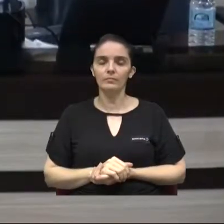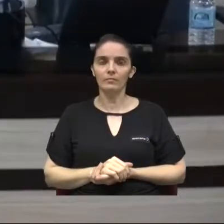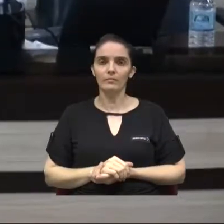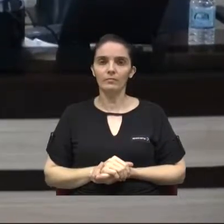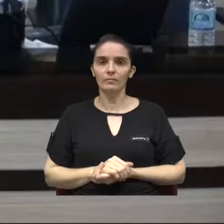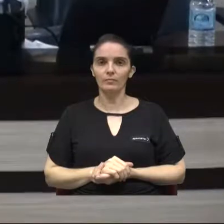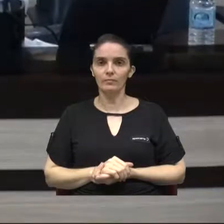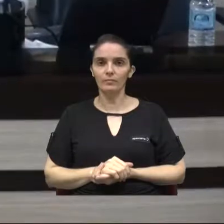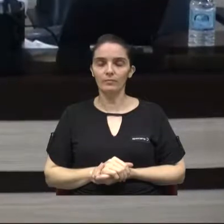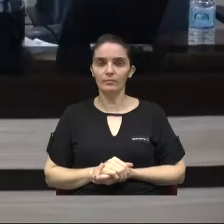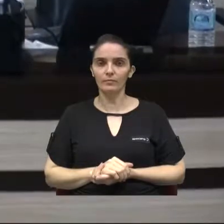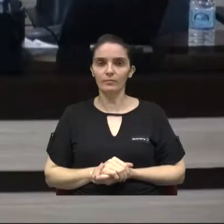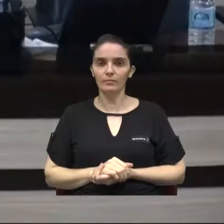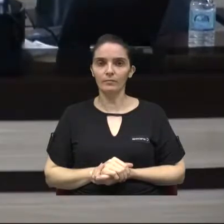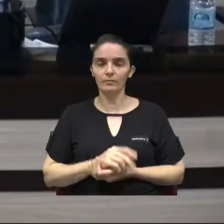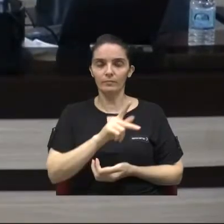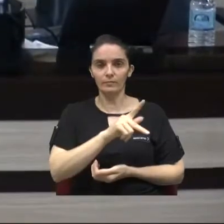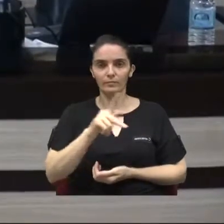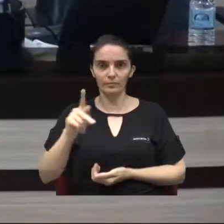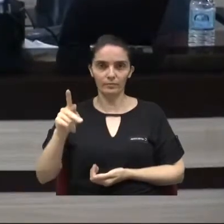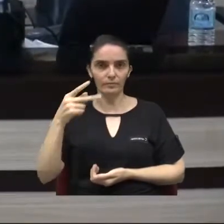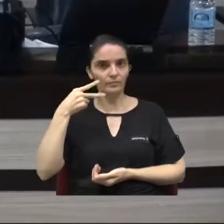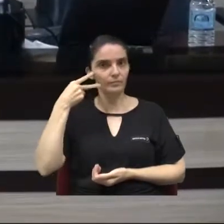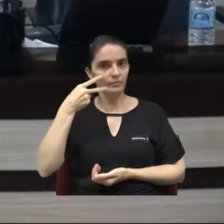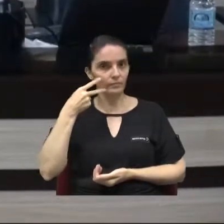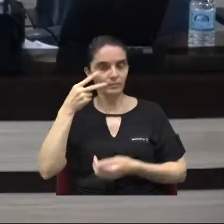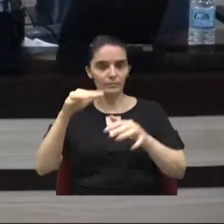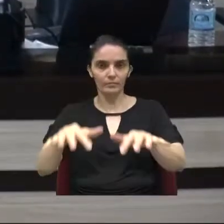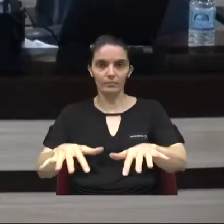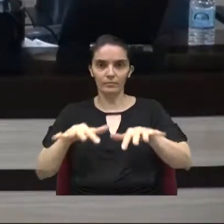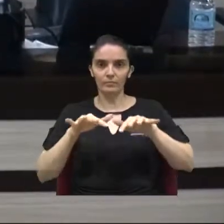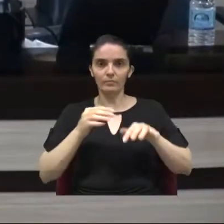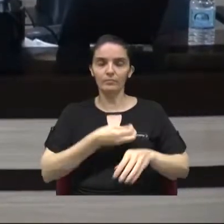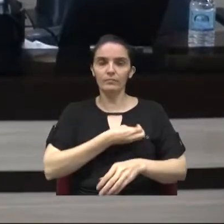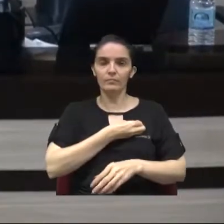Félix. Senhor presidente, nobres pares, plateia.